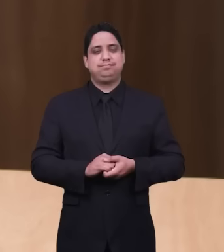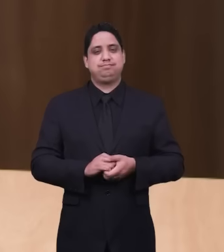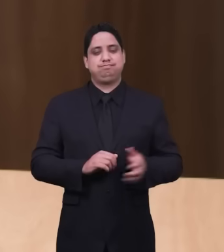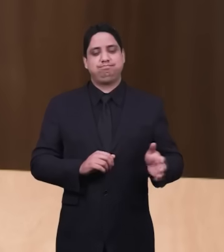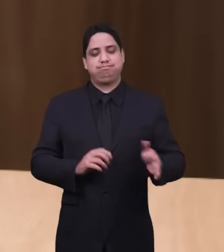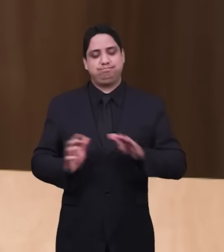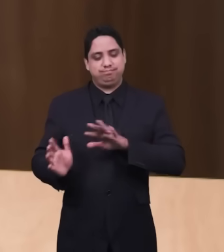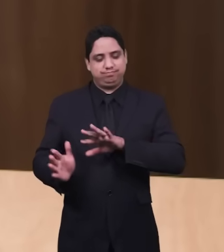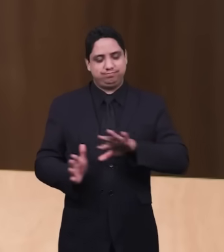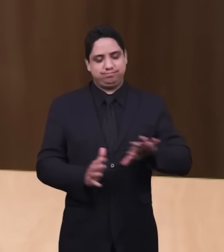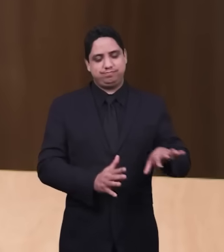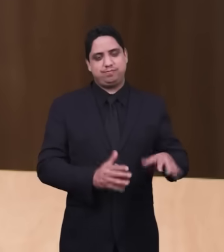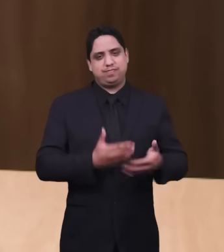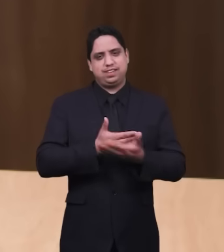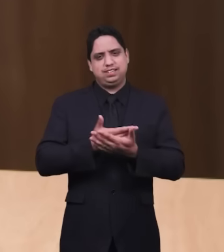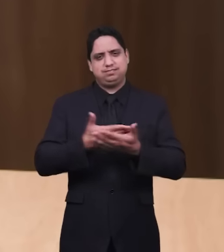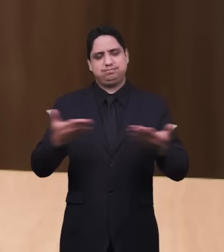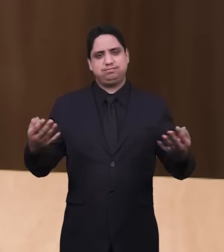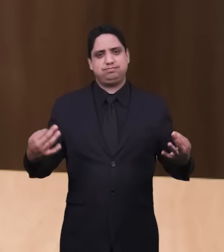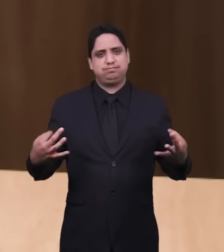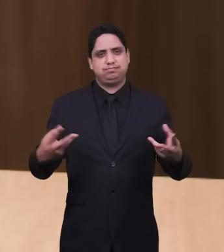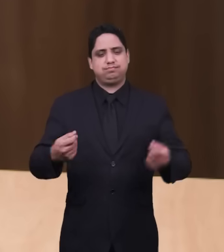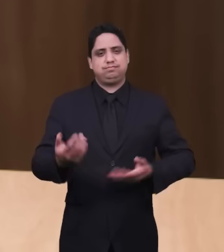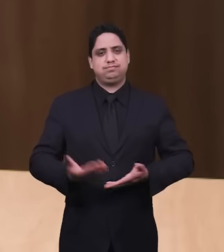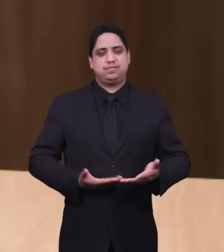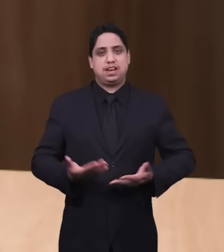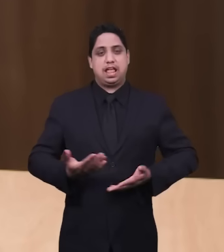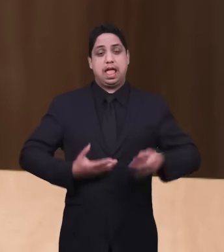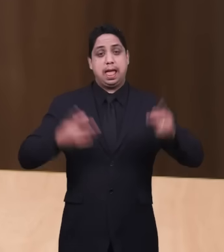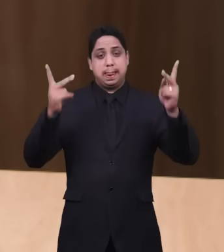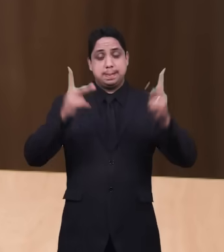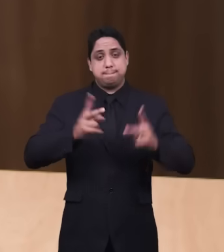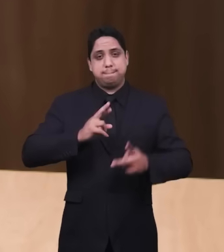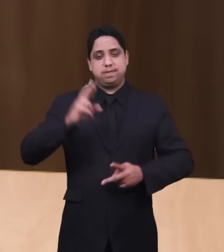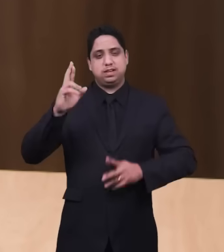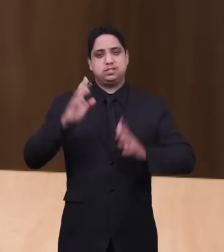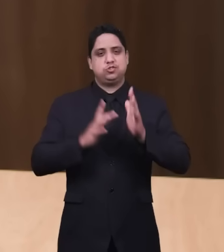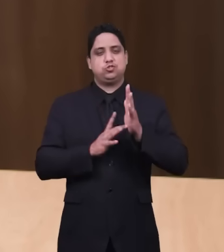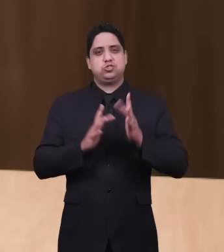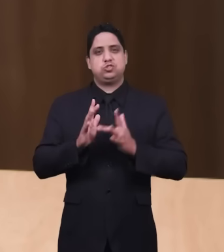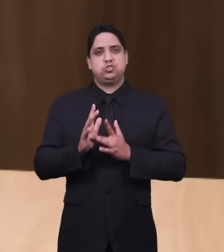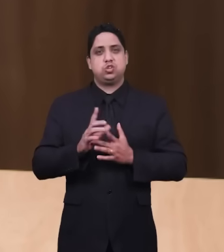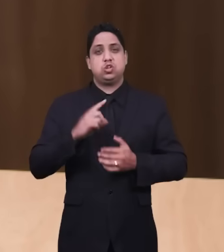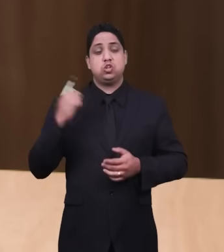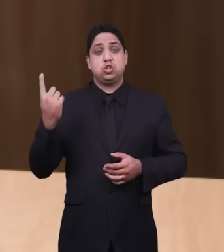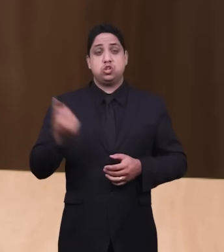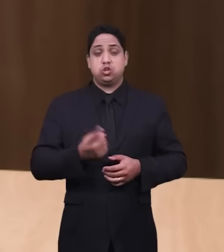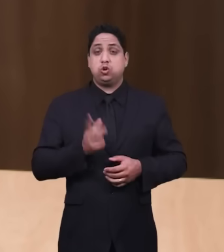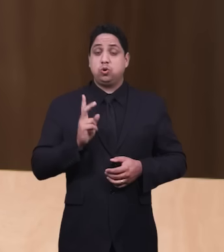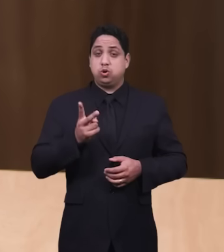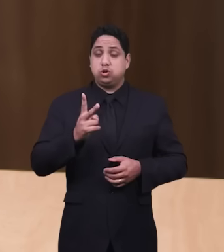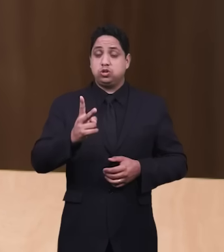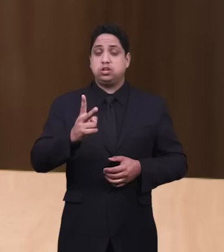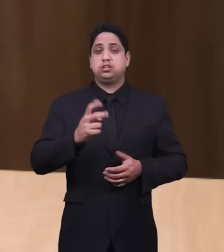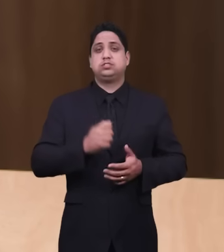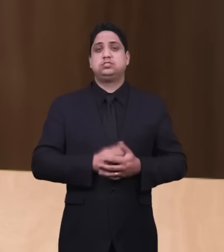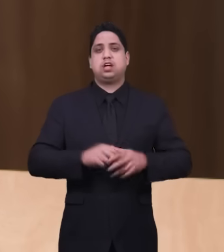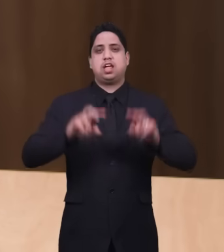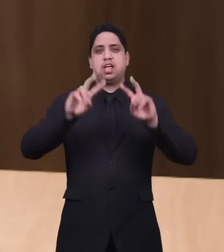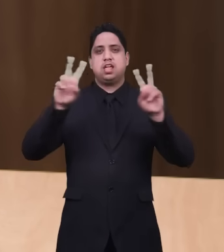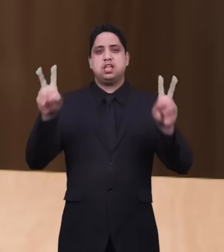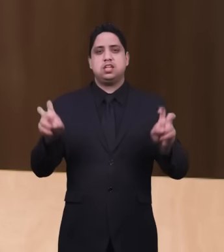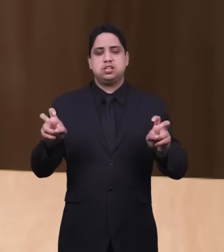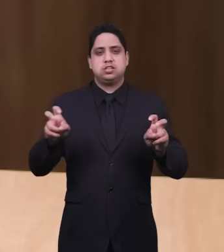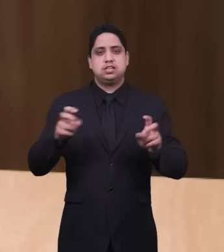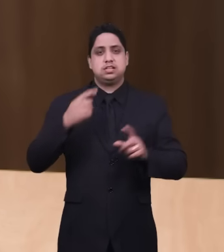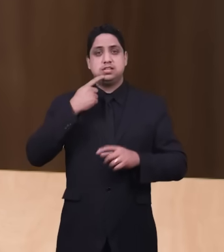Eu quero saudar a todos os nossos irmãos com a paz do Senhor. Nós vamos dar continuidade ao nosso